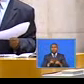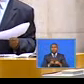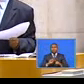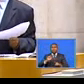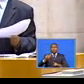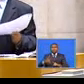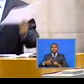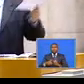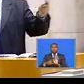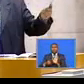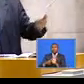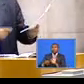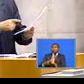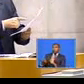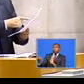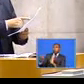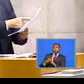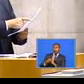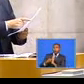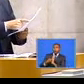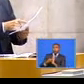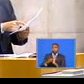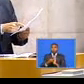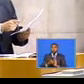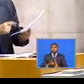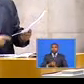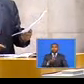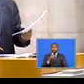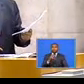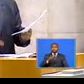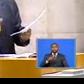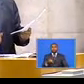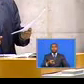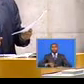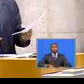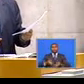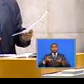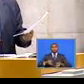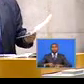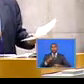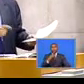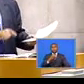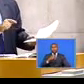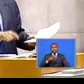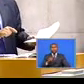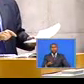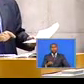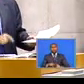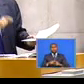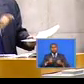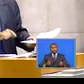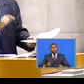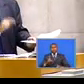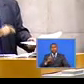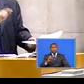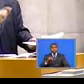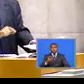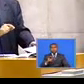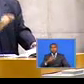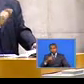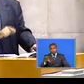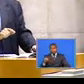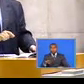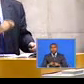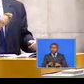pagar. Aí sim, previsto 5 milhões, gasto 20. Mas na dotação, que deveria ter um